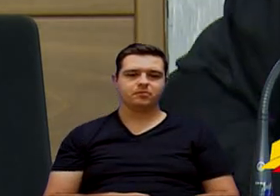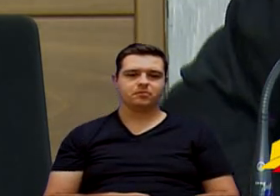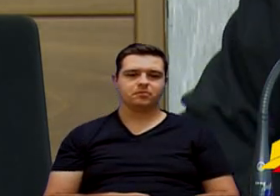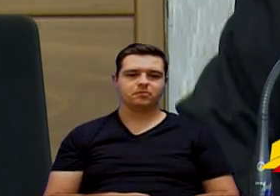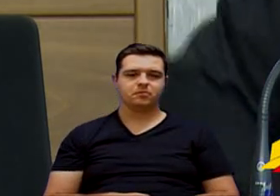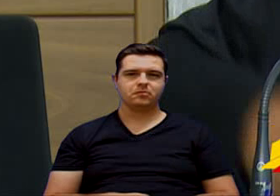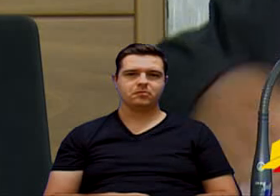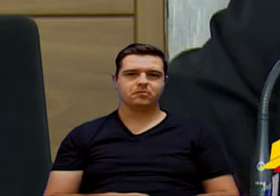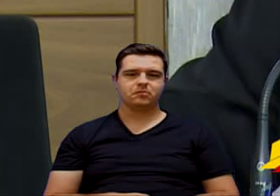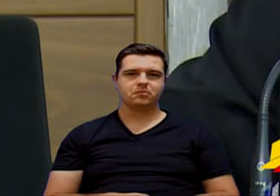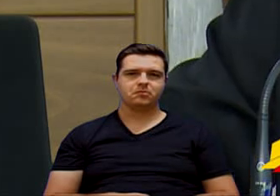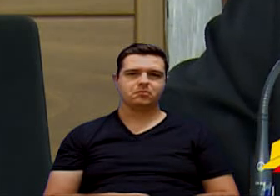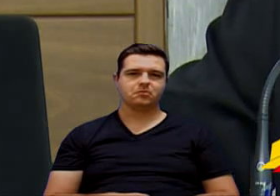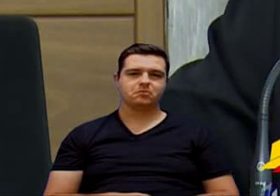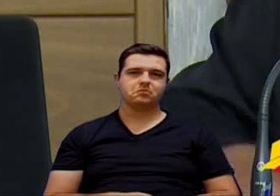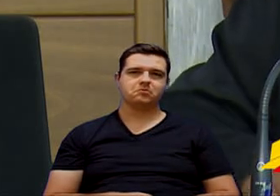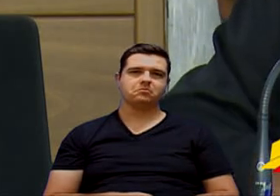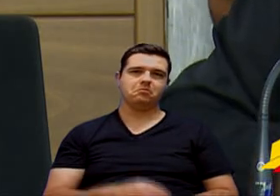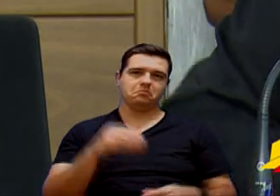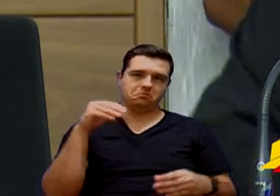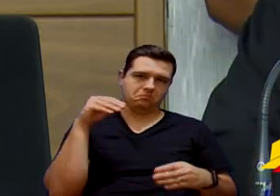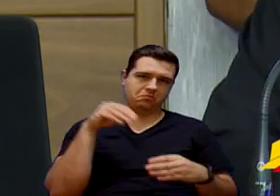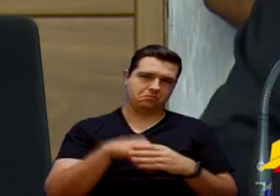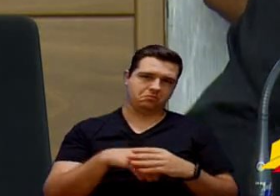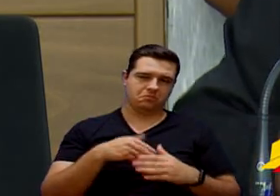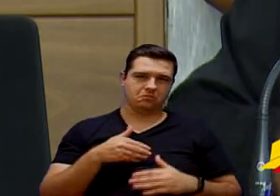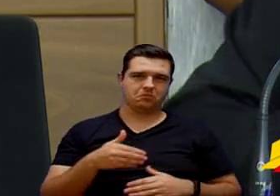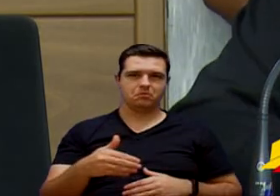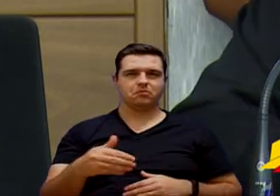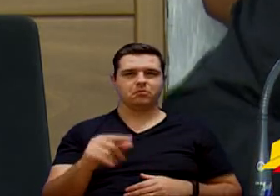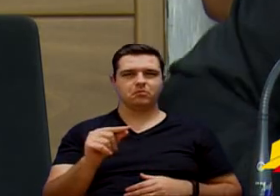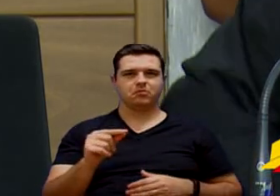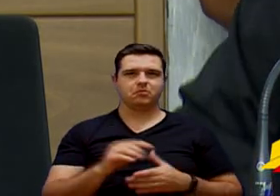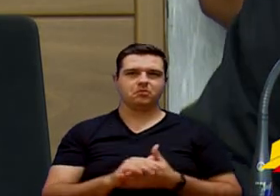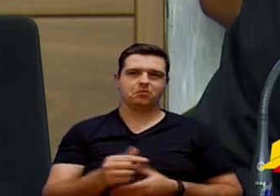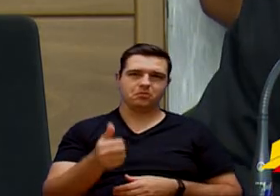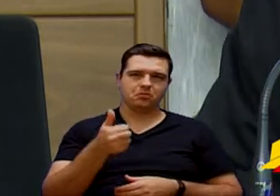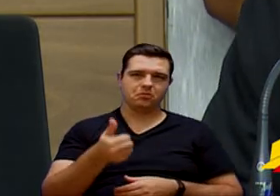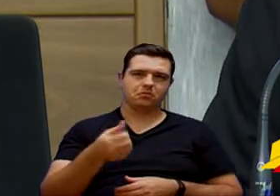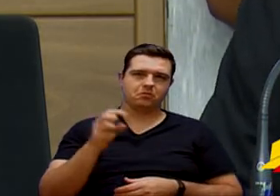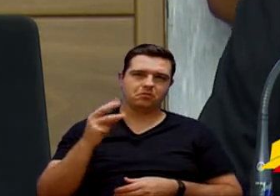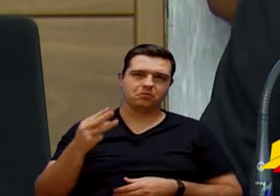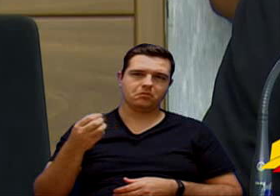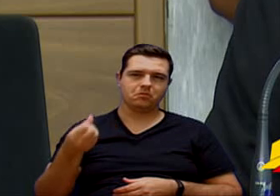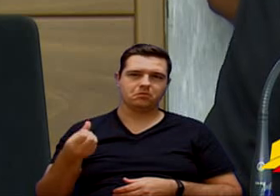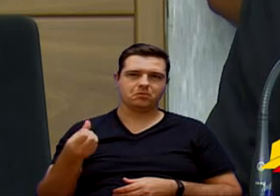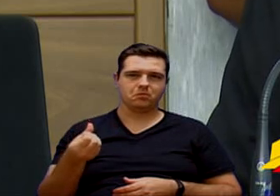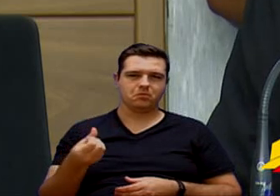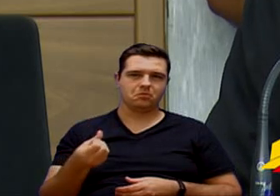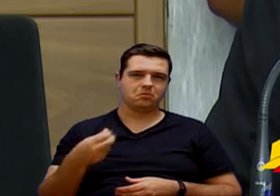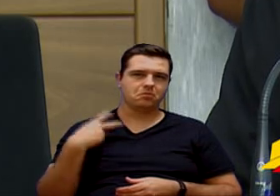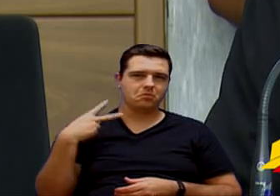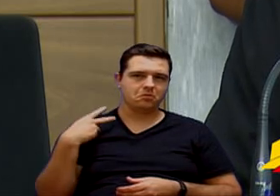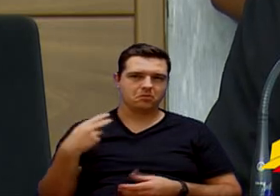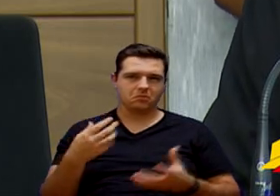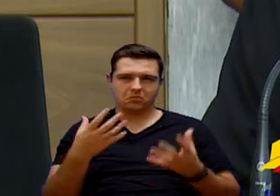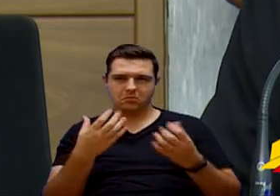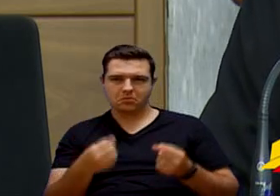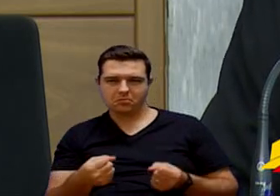Eu coloco em votação o parecer de redação do projeto 136-23. Vereadores concordam, permaneçam como